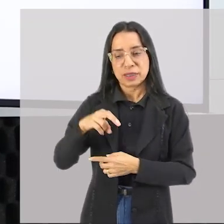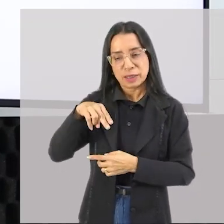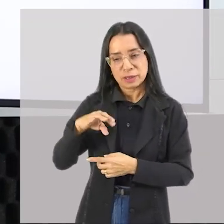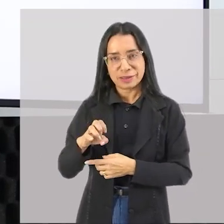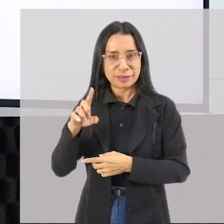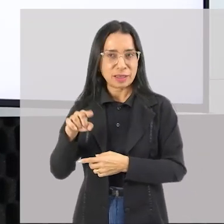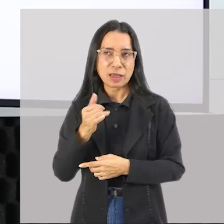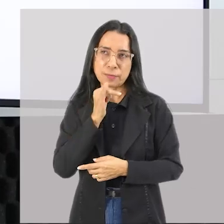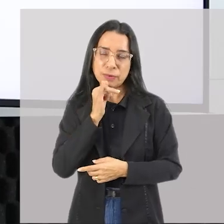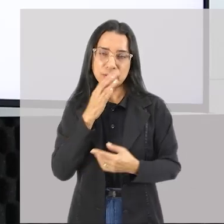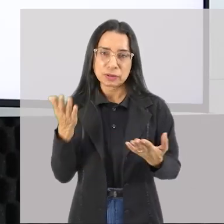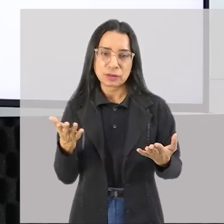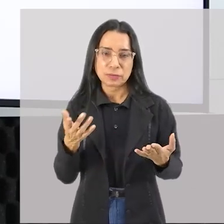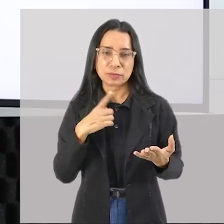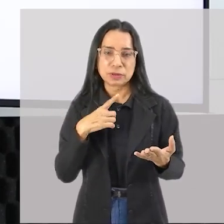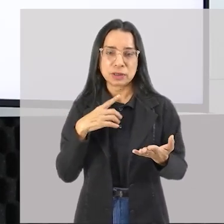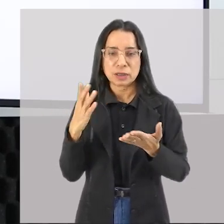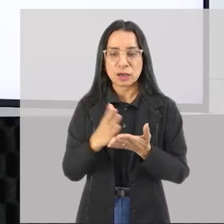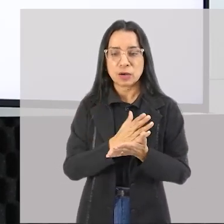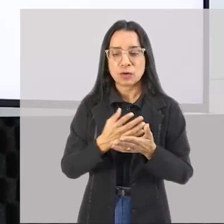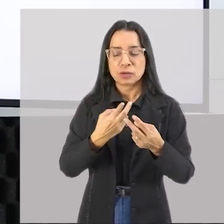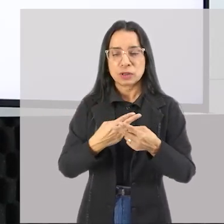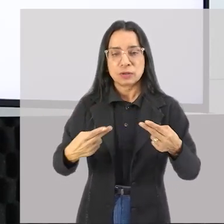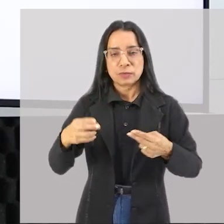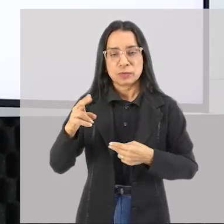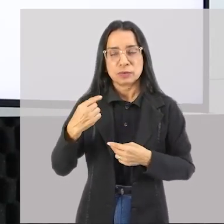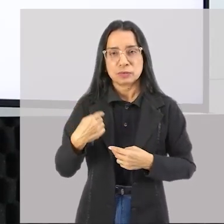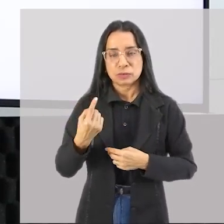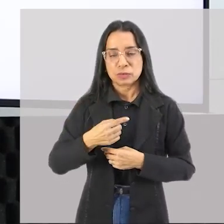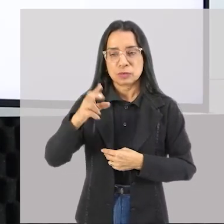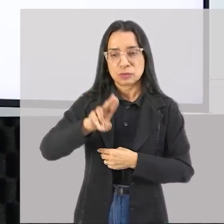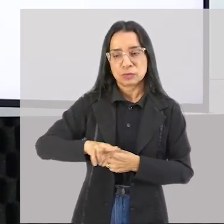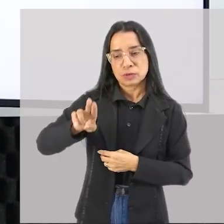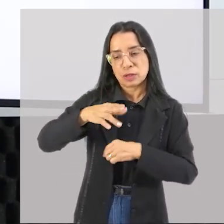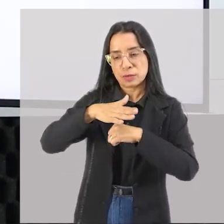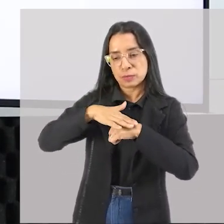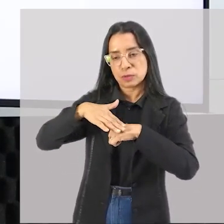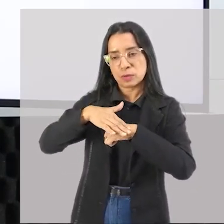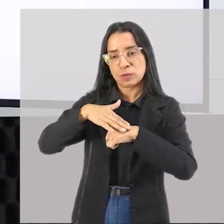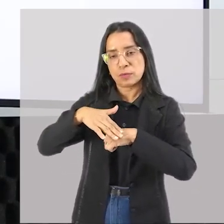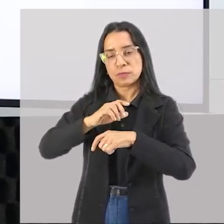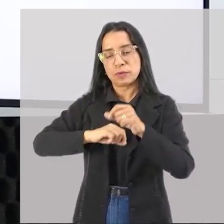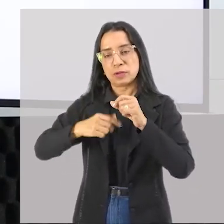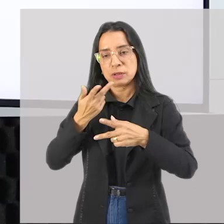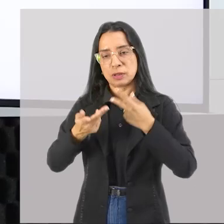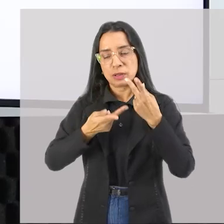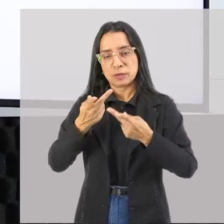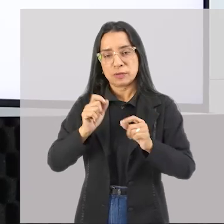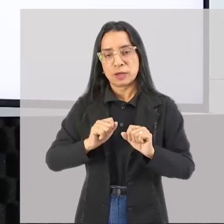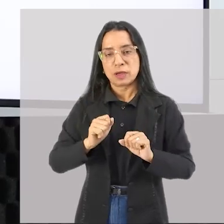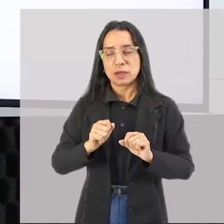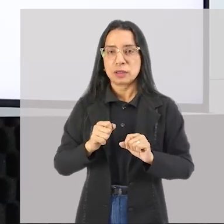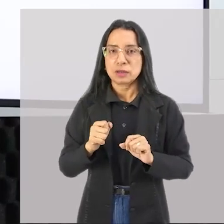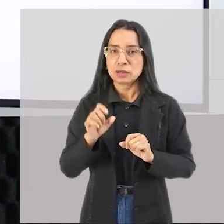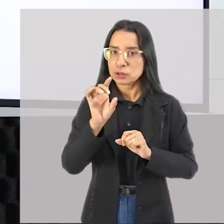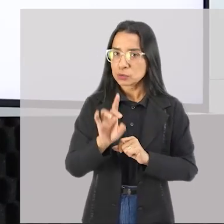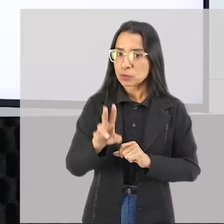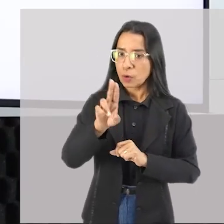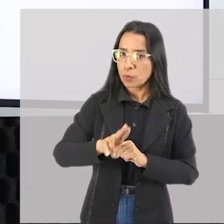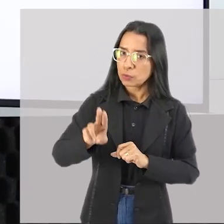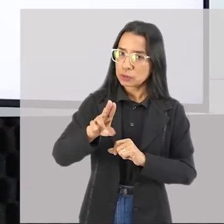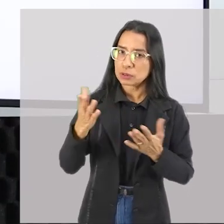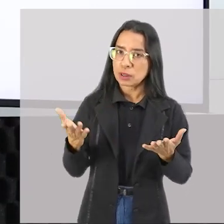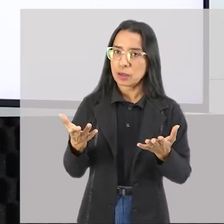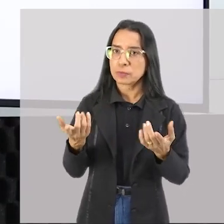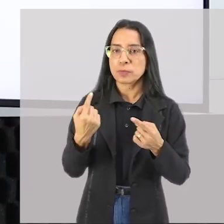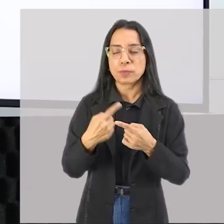né? Então tem certos elementos que nós usamos na conversação, na fala, que nós utilizamos exclusivamente em